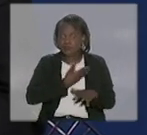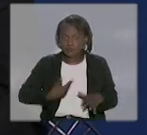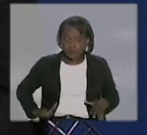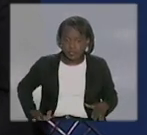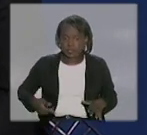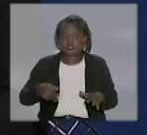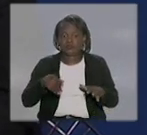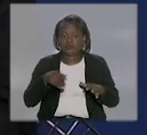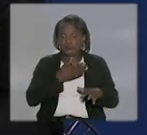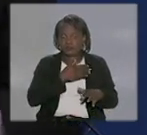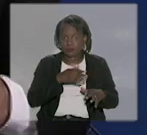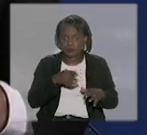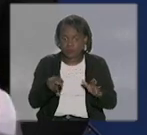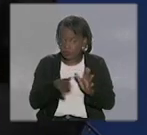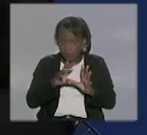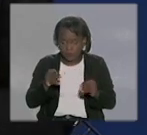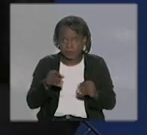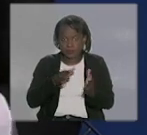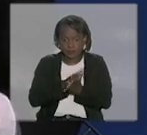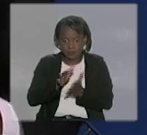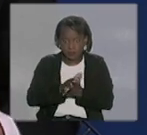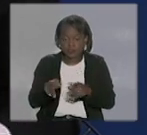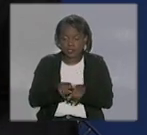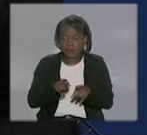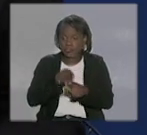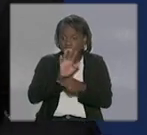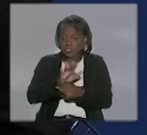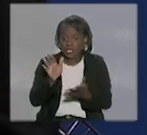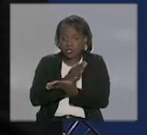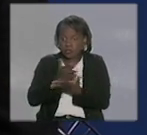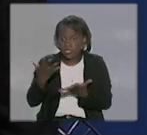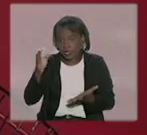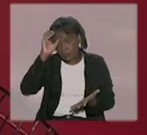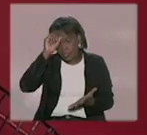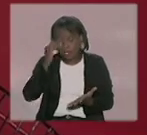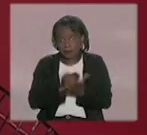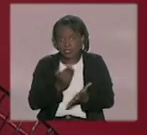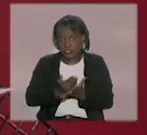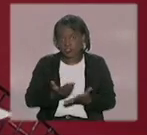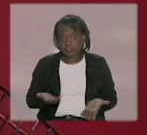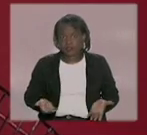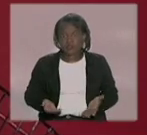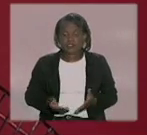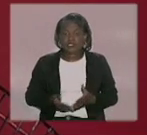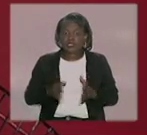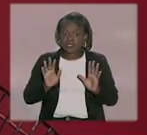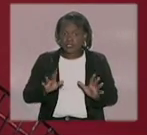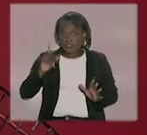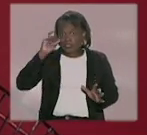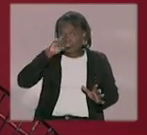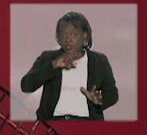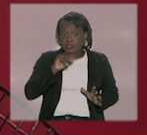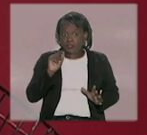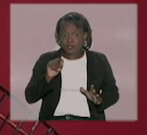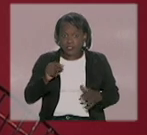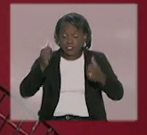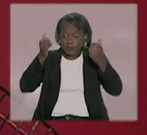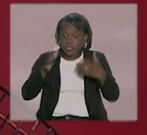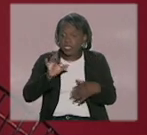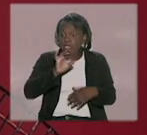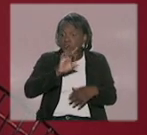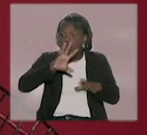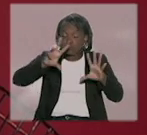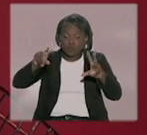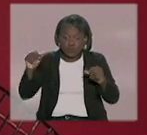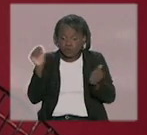públicos, publicações, e, por outro lado, ajudar alguns atores que querem se aprofundar. Agora, o desafio é falar com